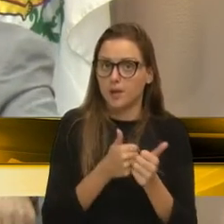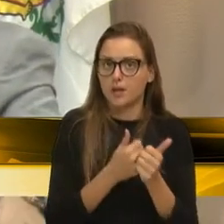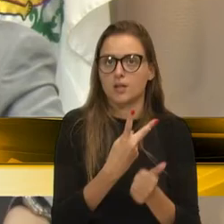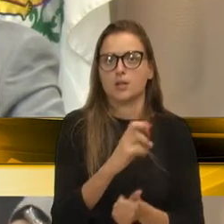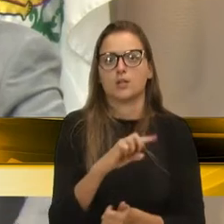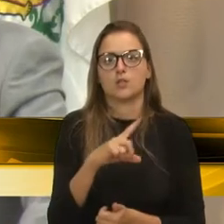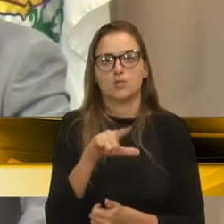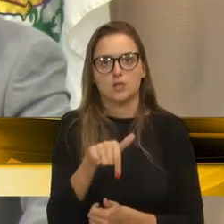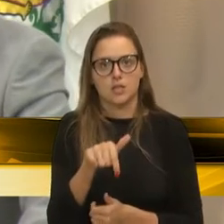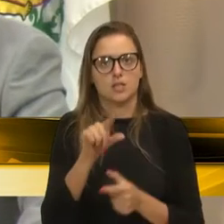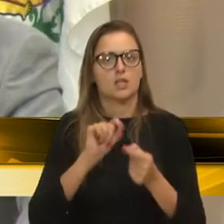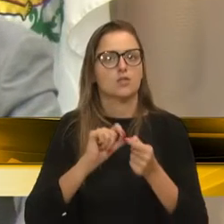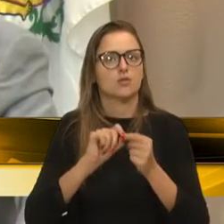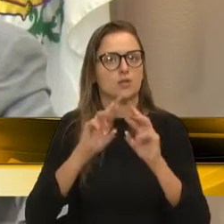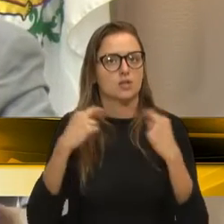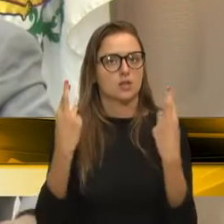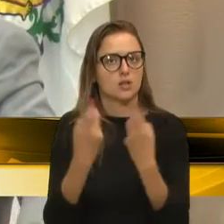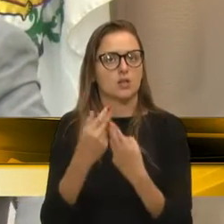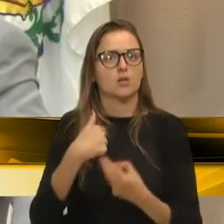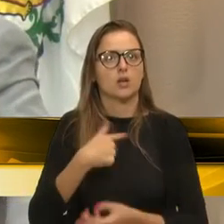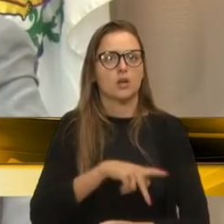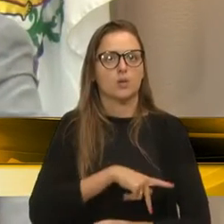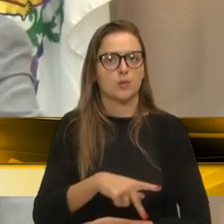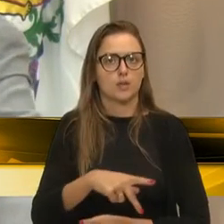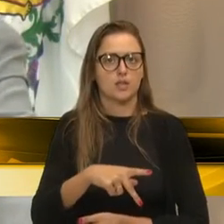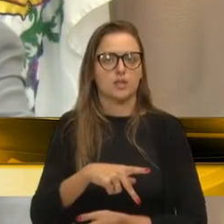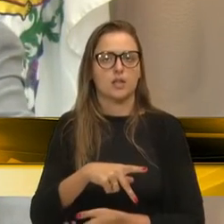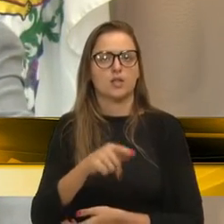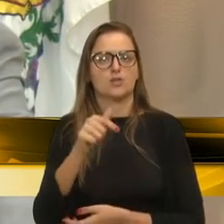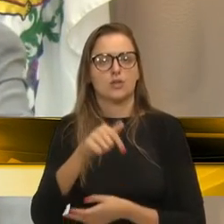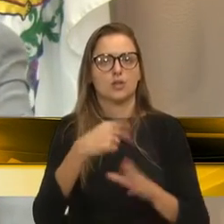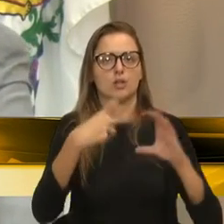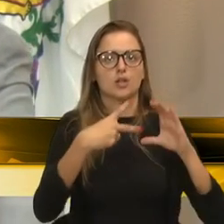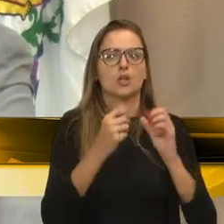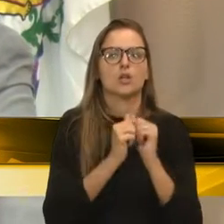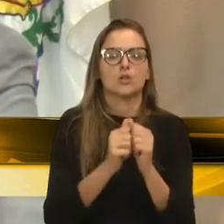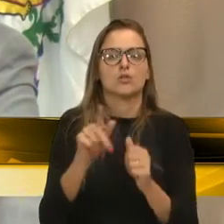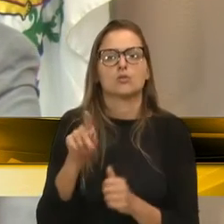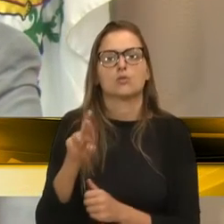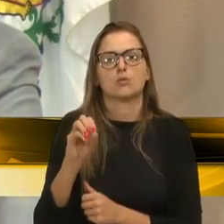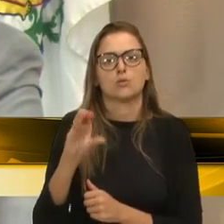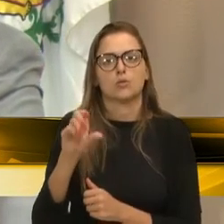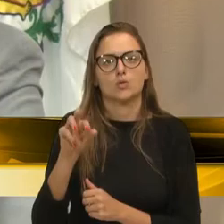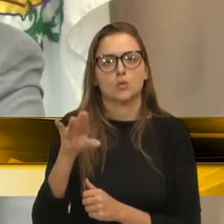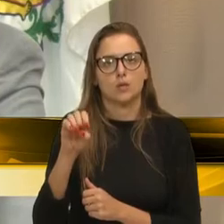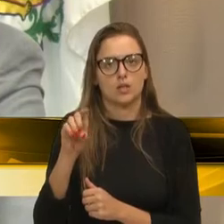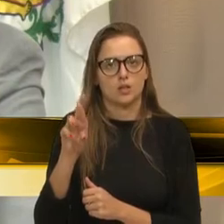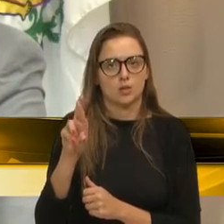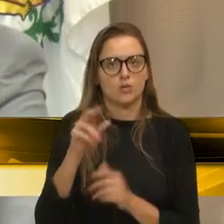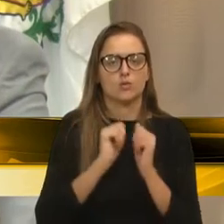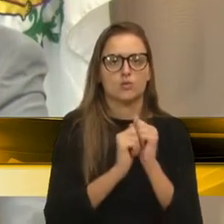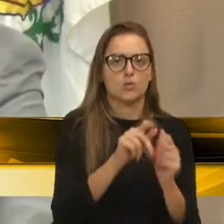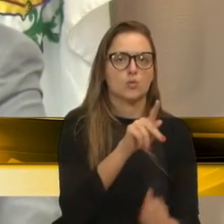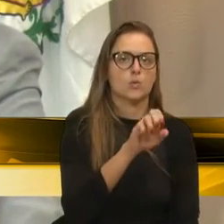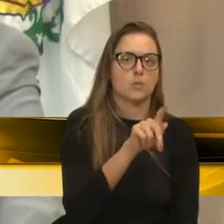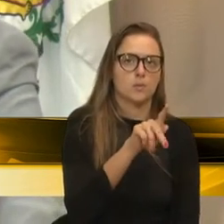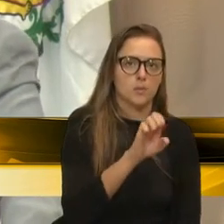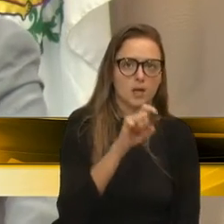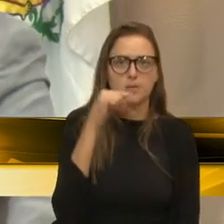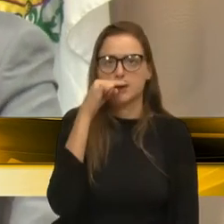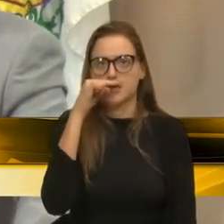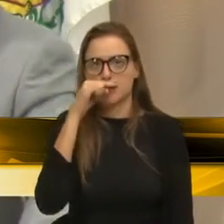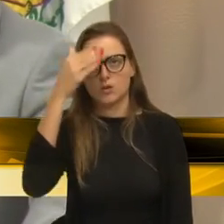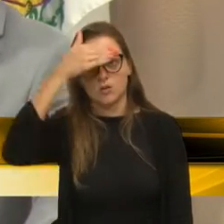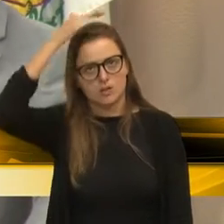2017 já fizemos aqui uma reunião, quando eu era presidente à época, com os procuradores dos governos Pepe, Sartori, Alceu e do governo